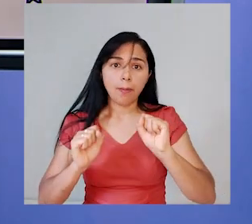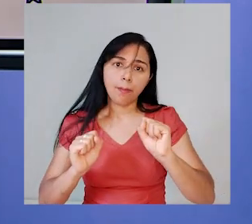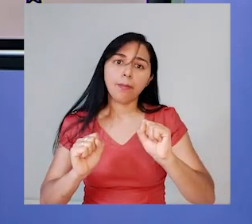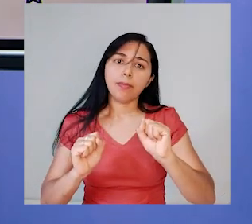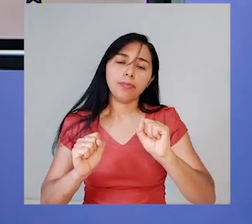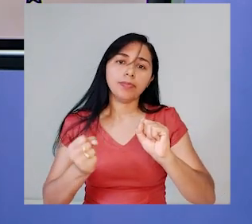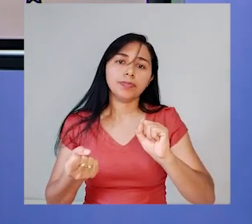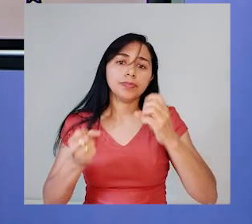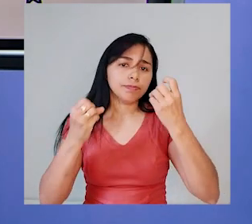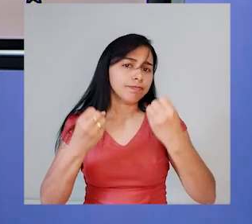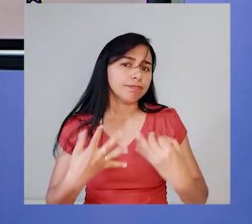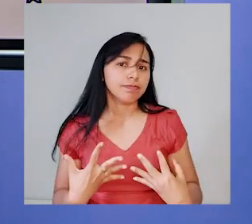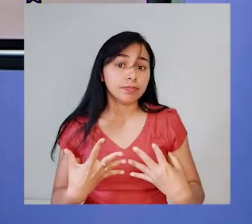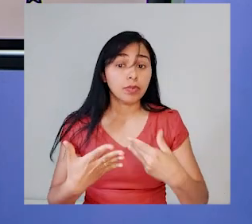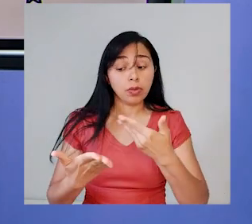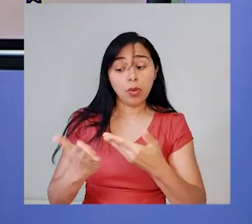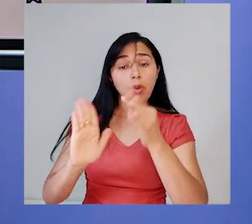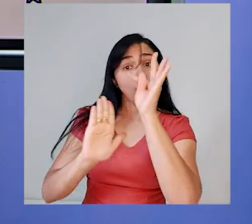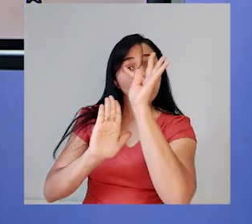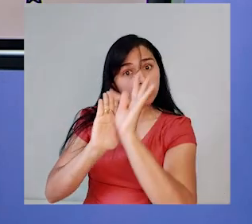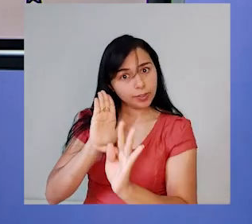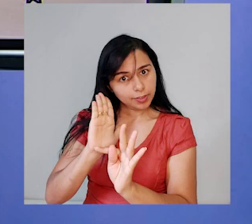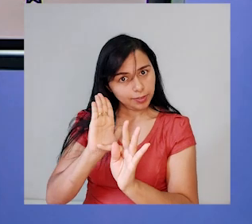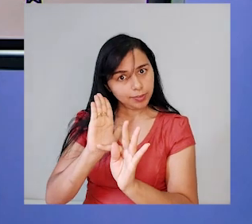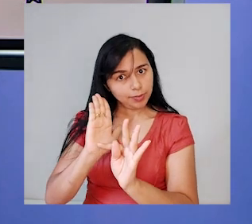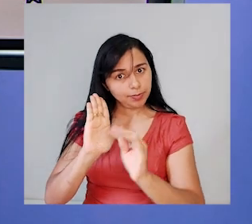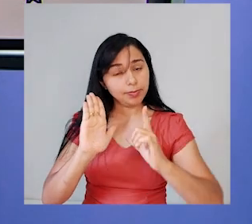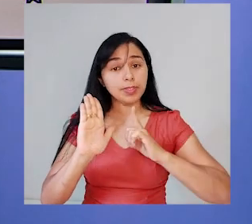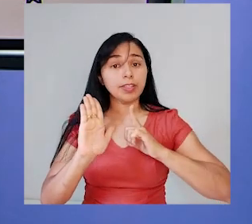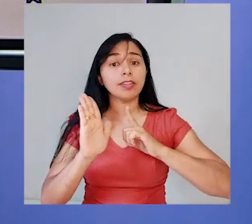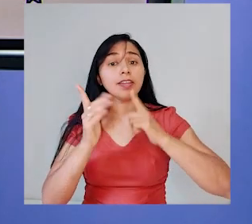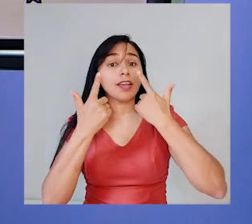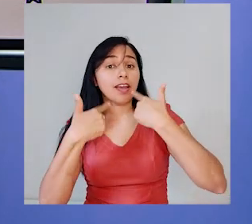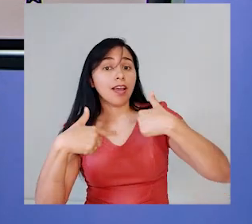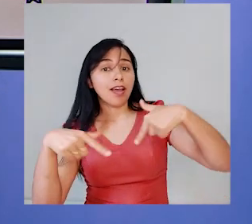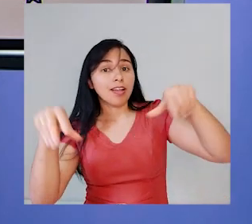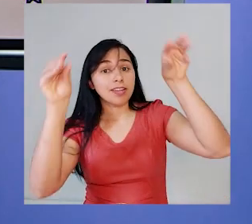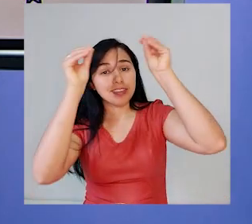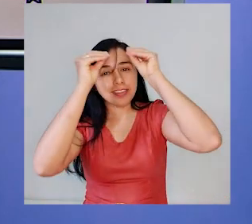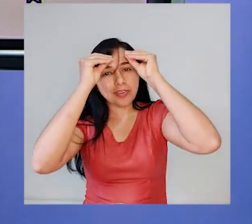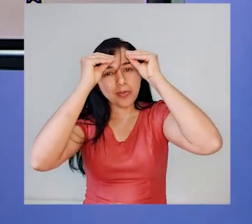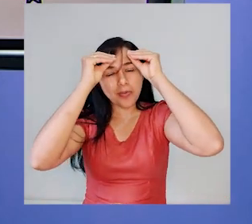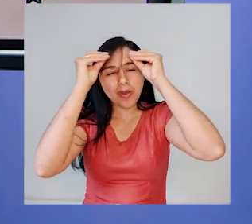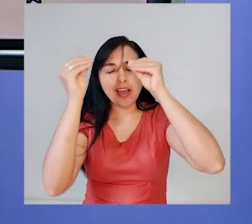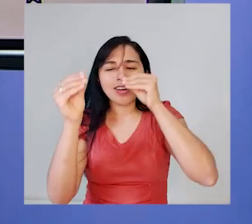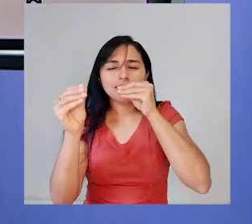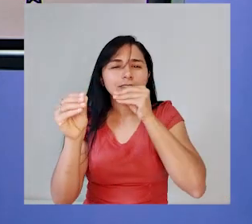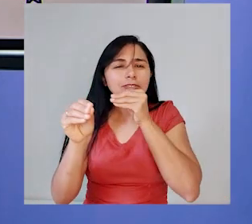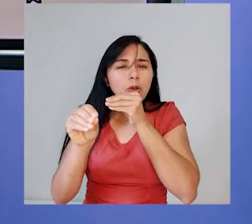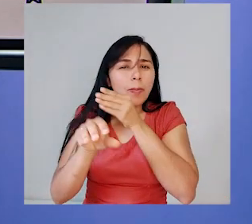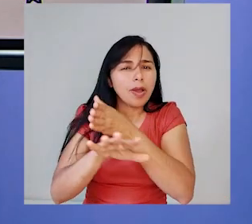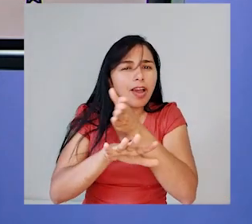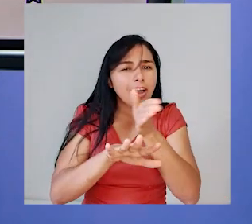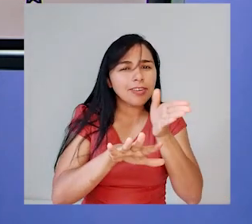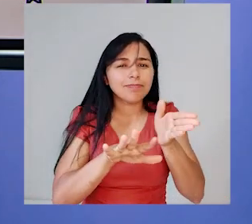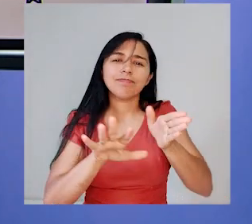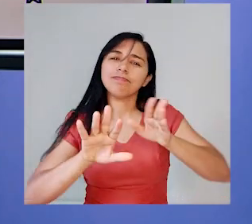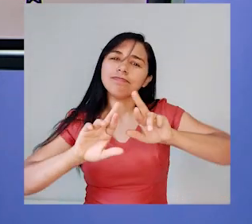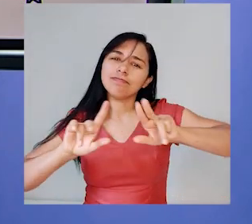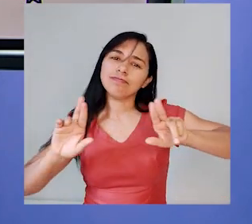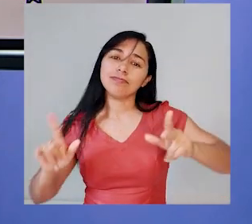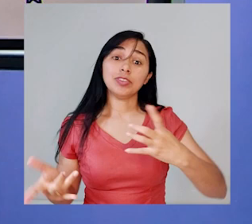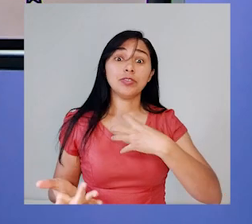definido como um texto em que a linguagem é explorada em suas mais variadas dimensões, dos